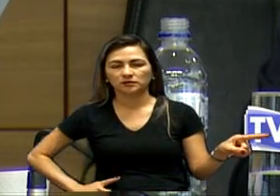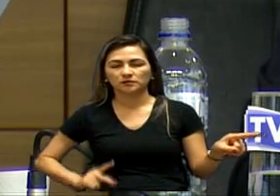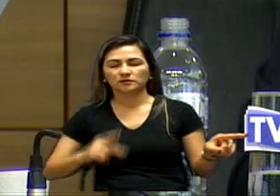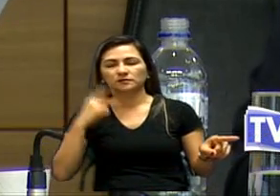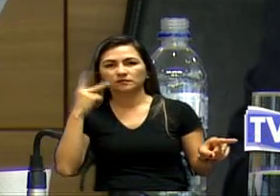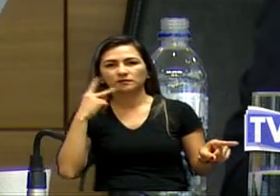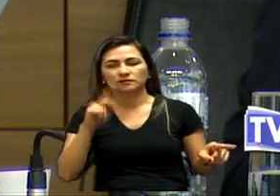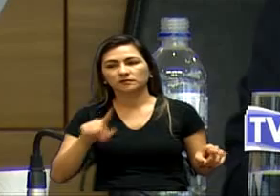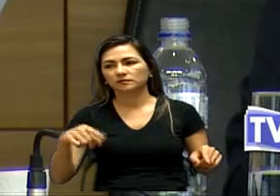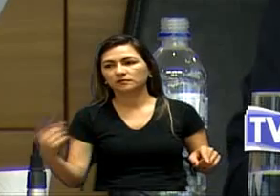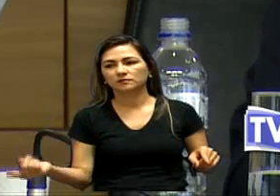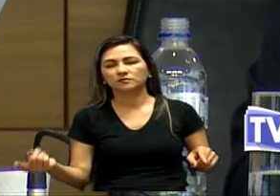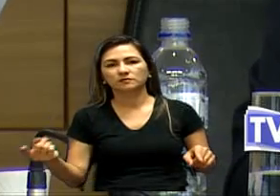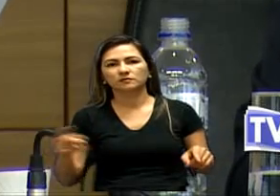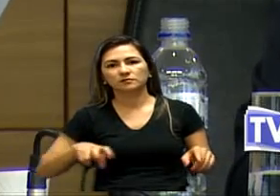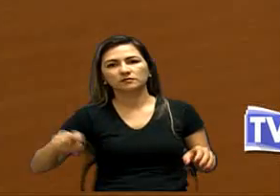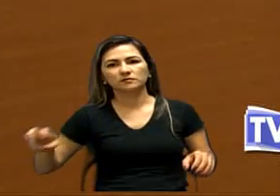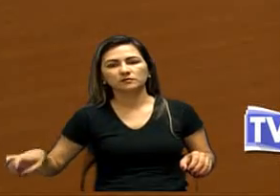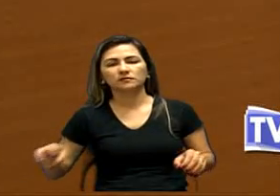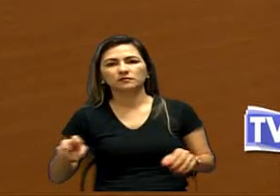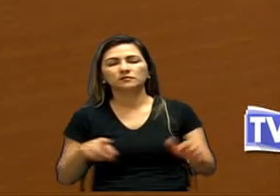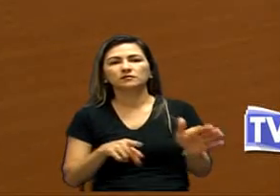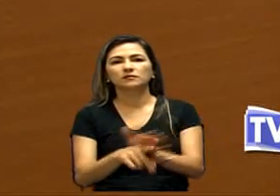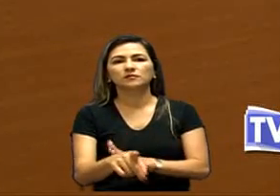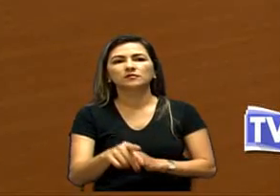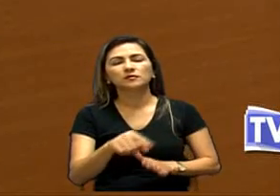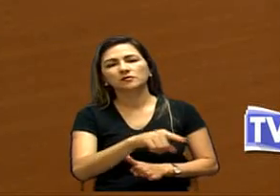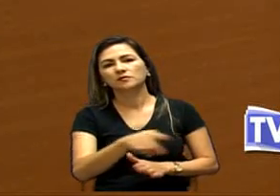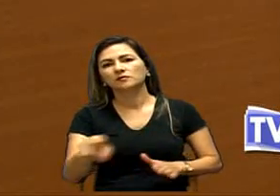requerimento. Em votação?